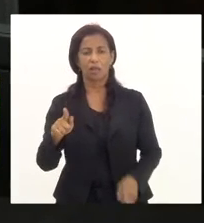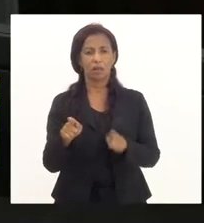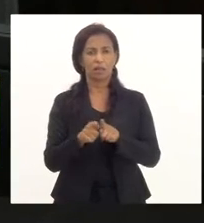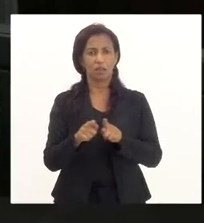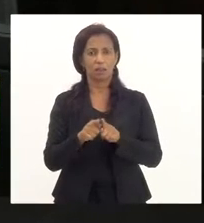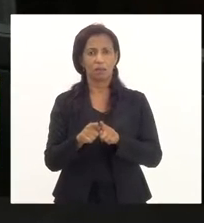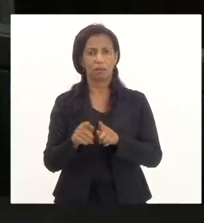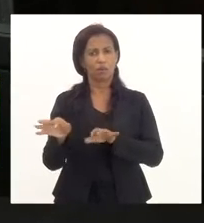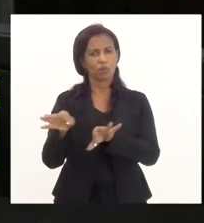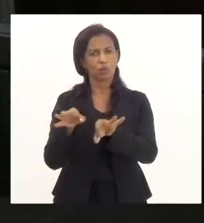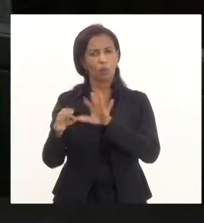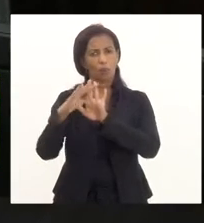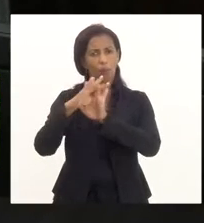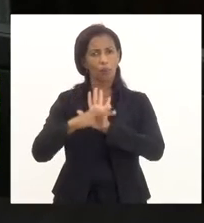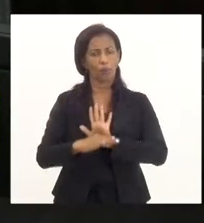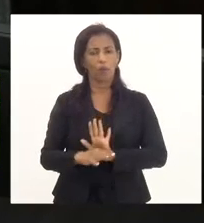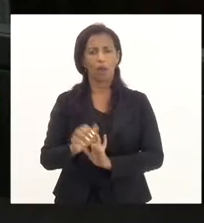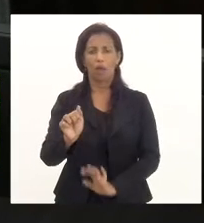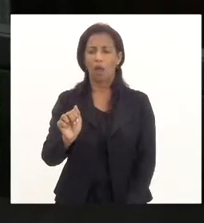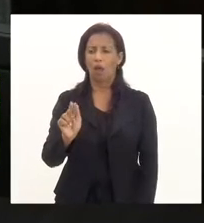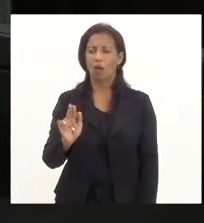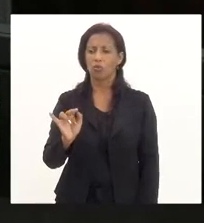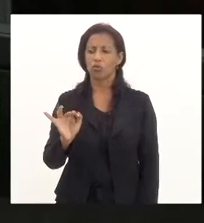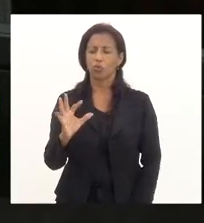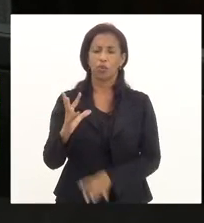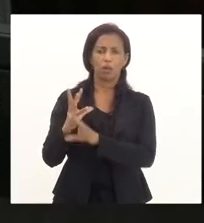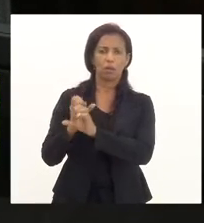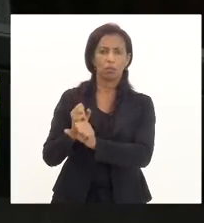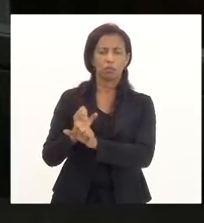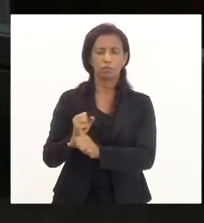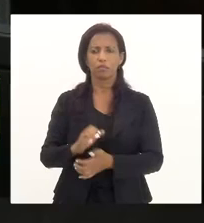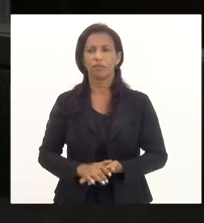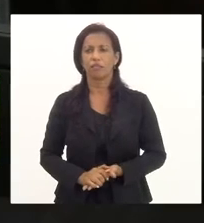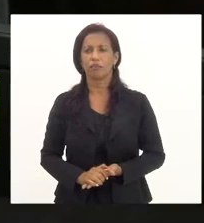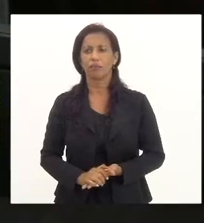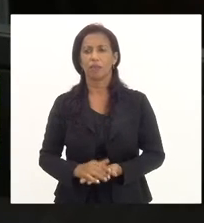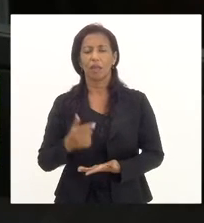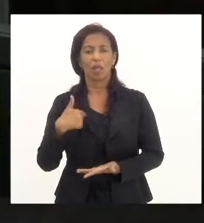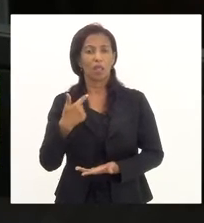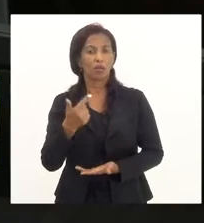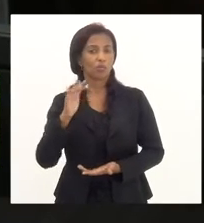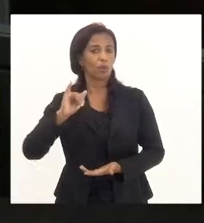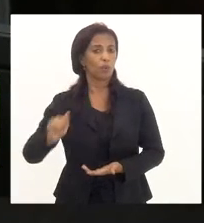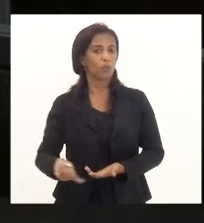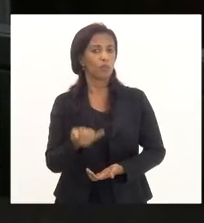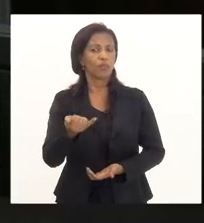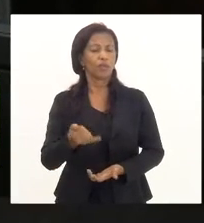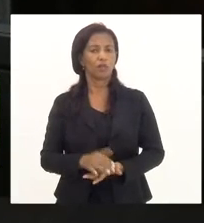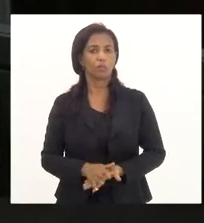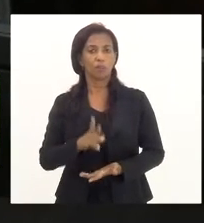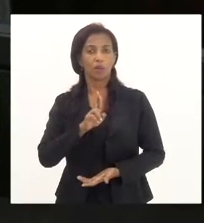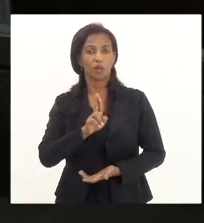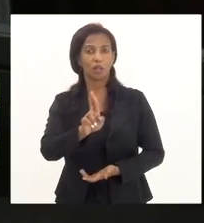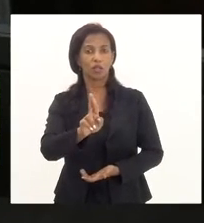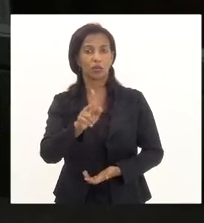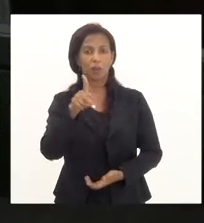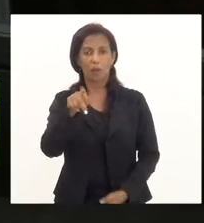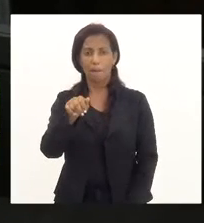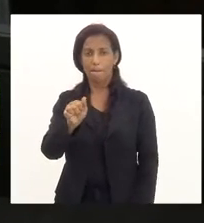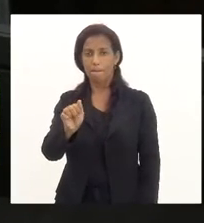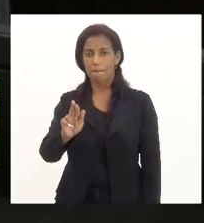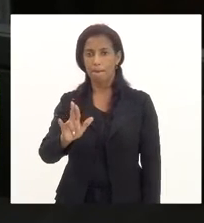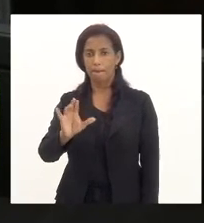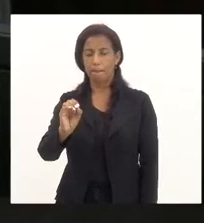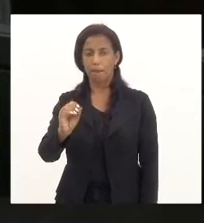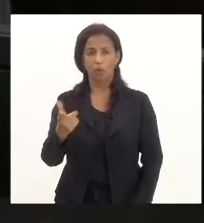no seus programas lá de auditoria também acompanha aí eu já aproveito para responder ao Paulo